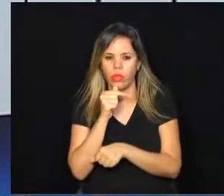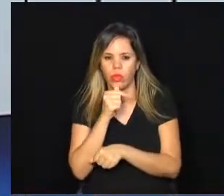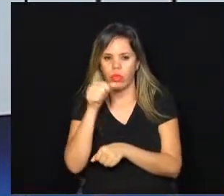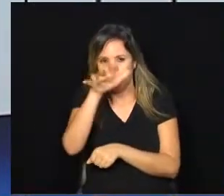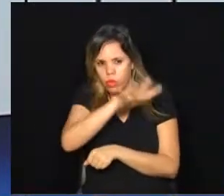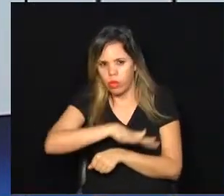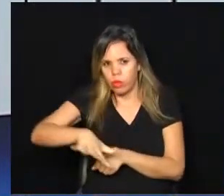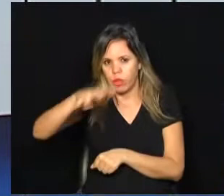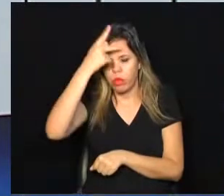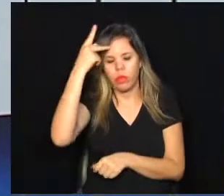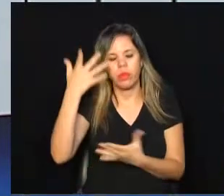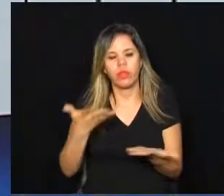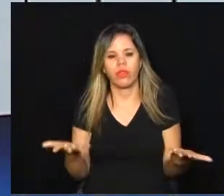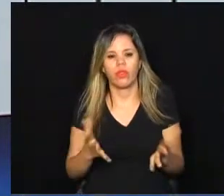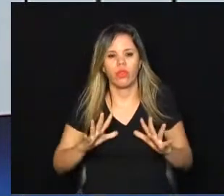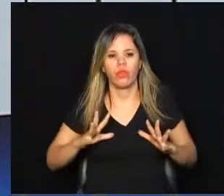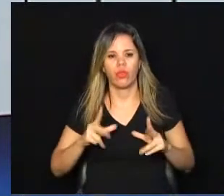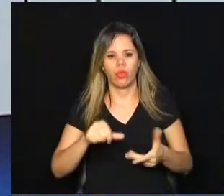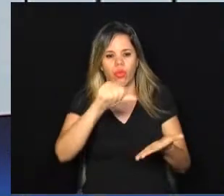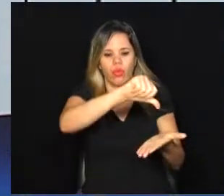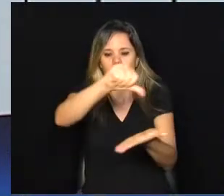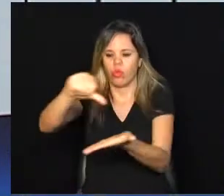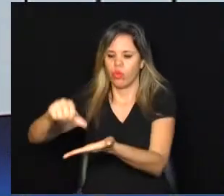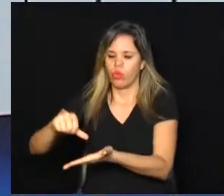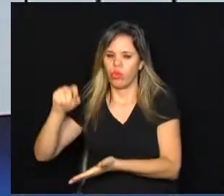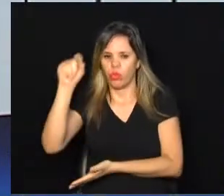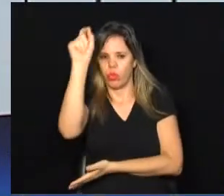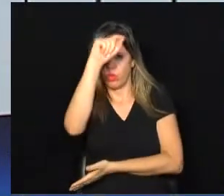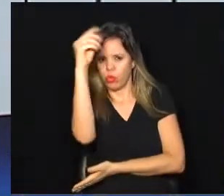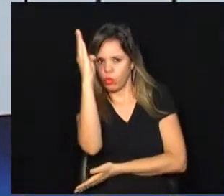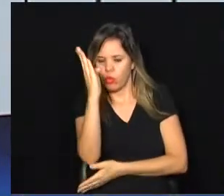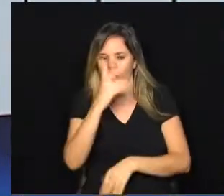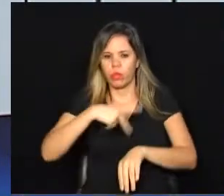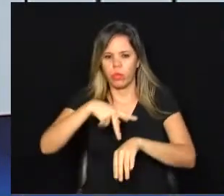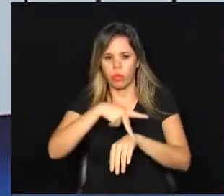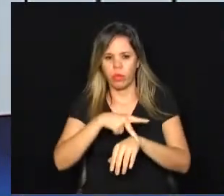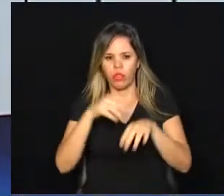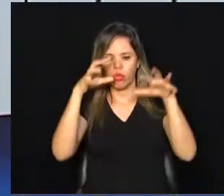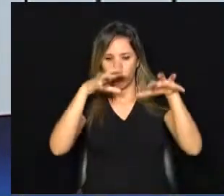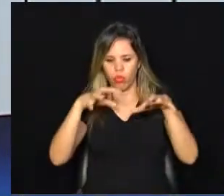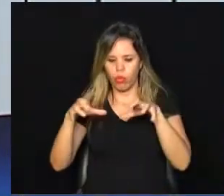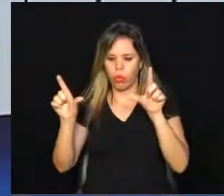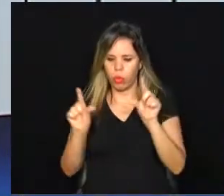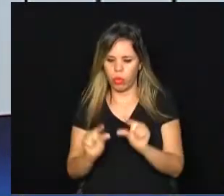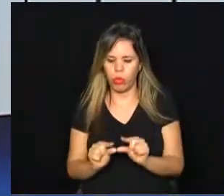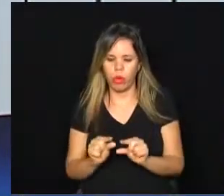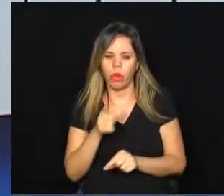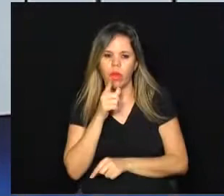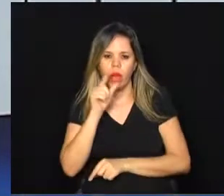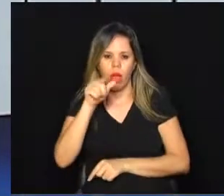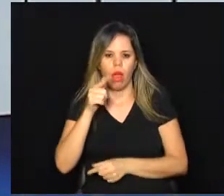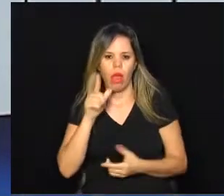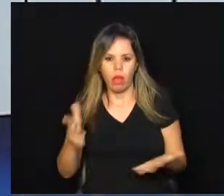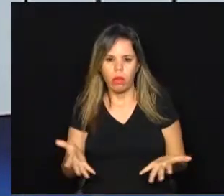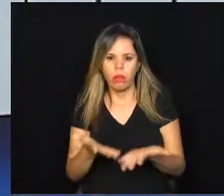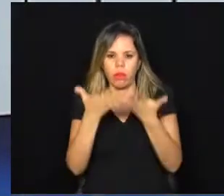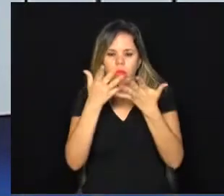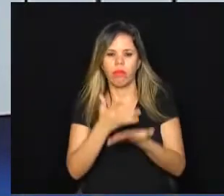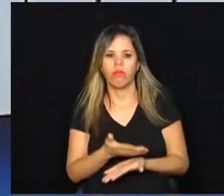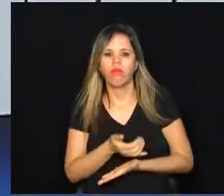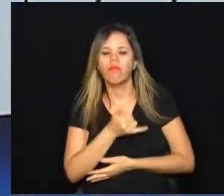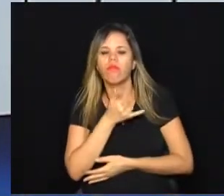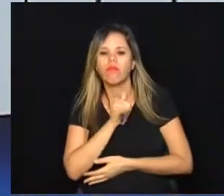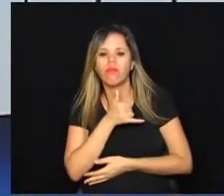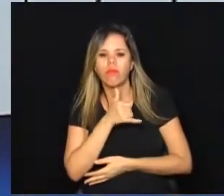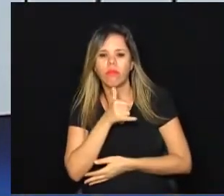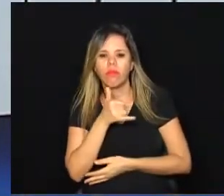sociedade? Já que em todas as regiões do país está chovendo menos. E é a água que garante que a energia